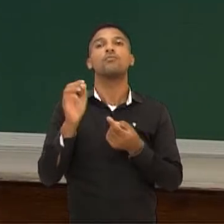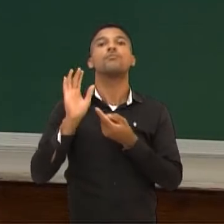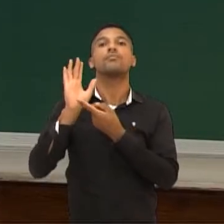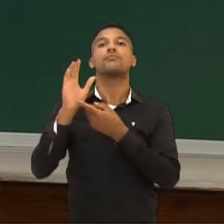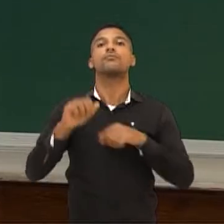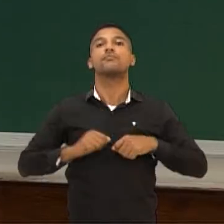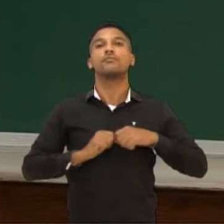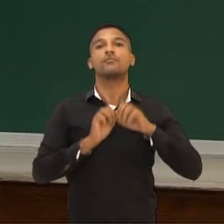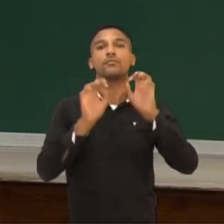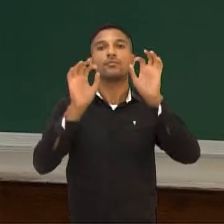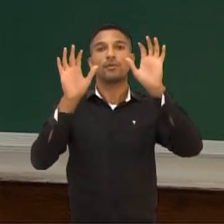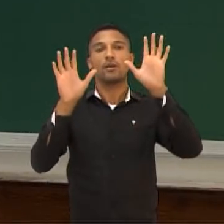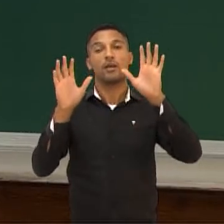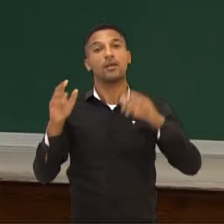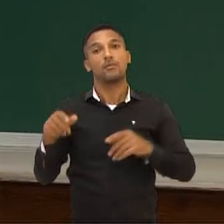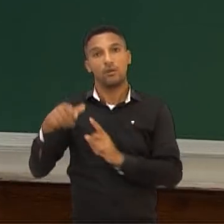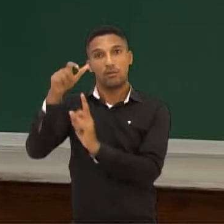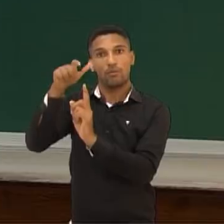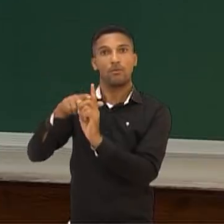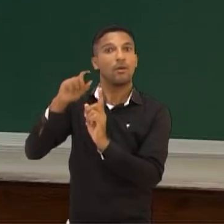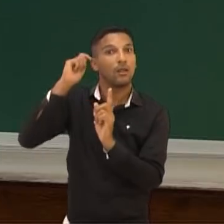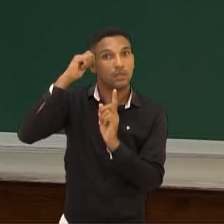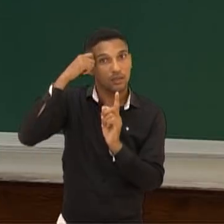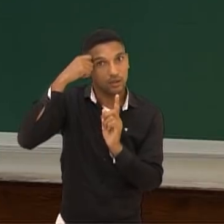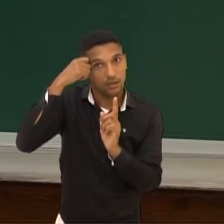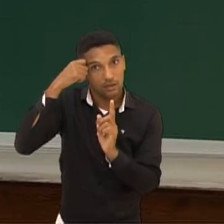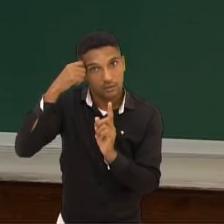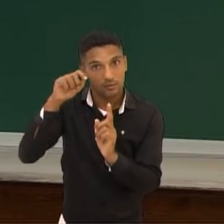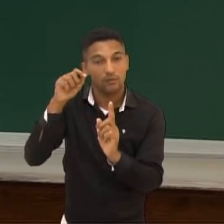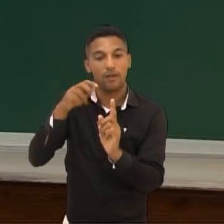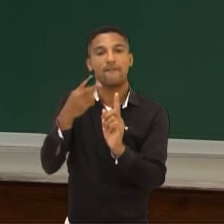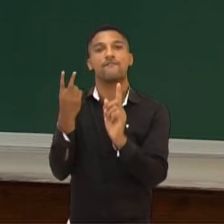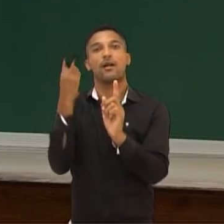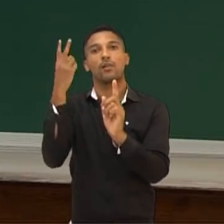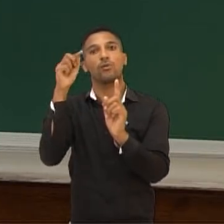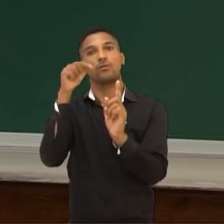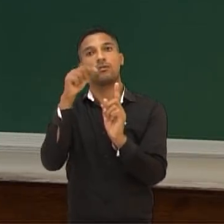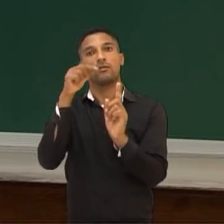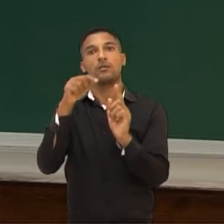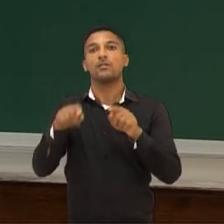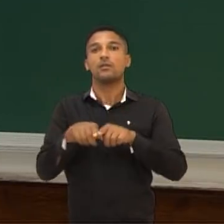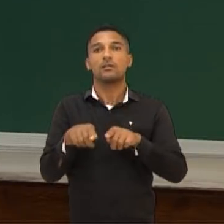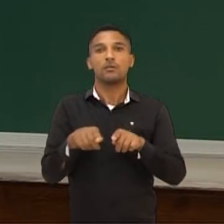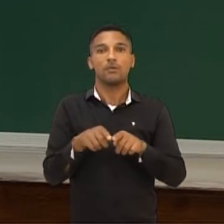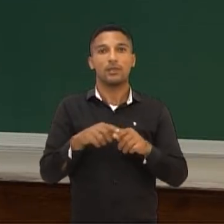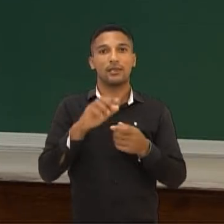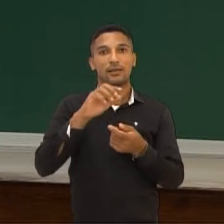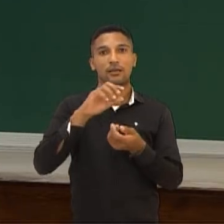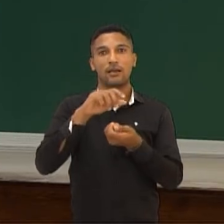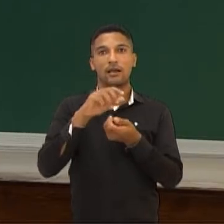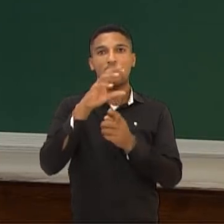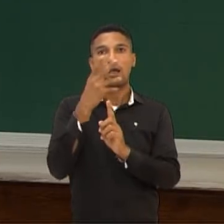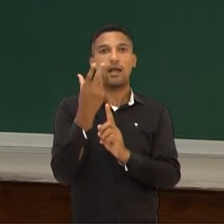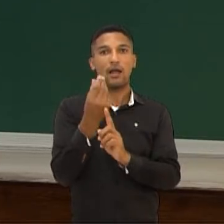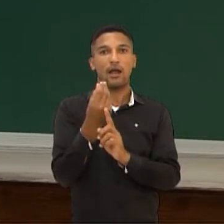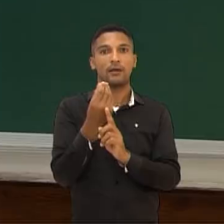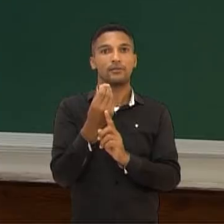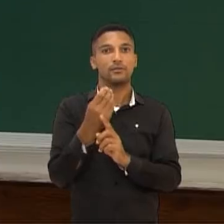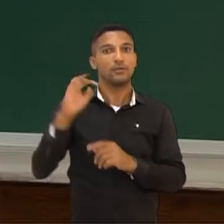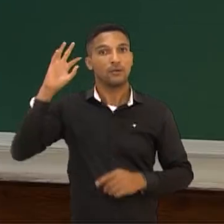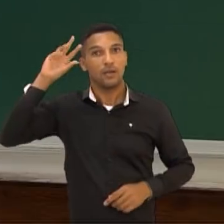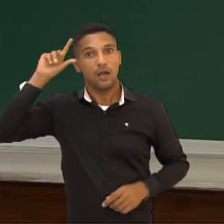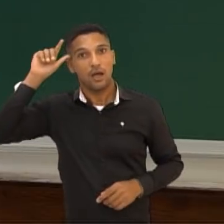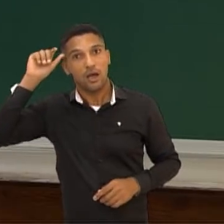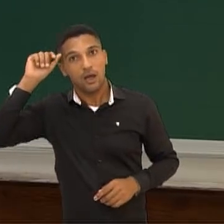sempre valorizando a figura da pessoa negra, né? E a arte afrodescendente. Então, ela é uma artista muito consciente,